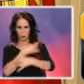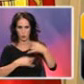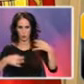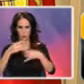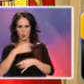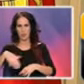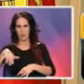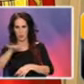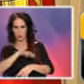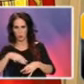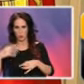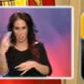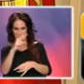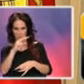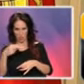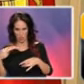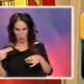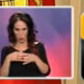da...